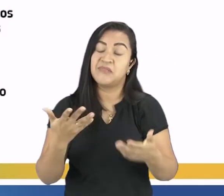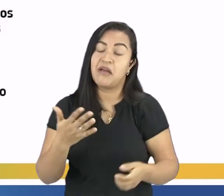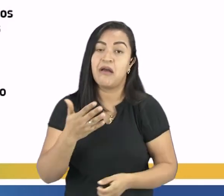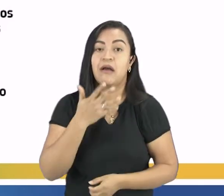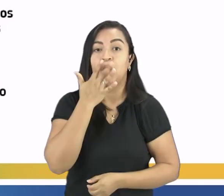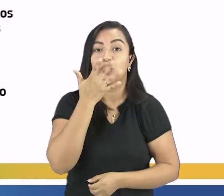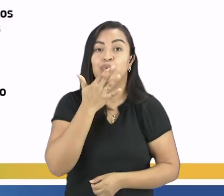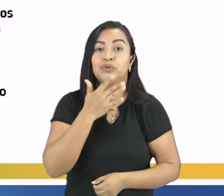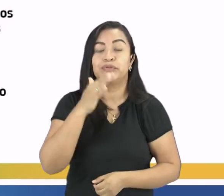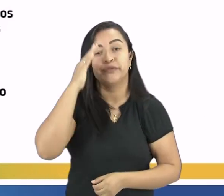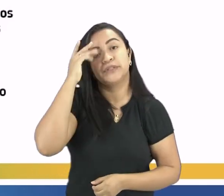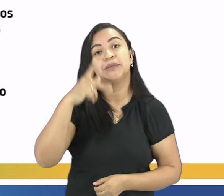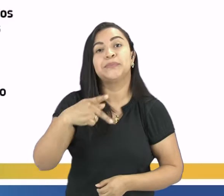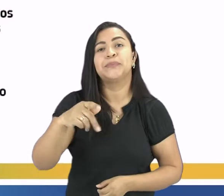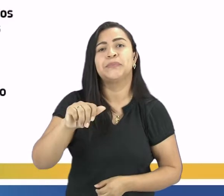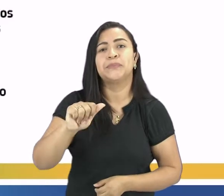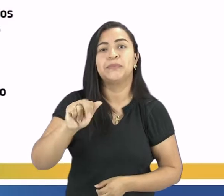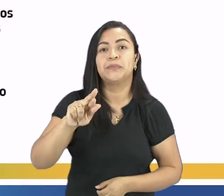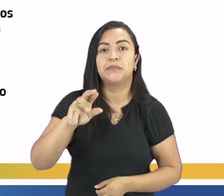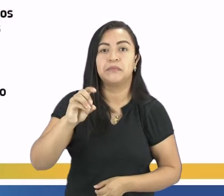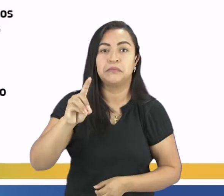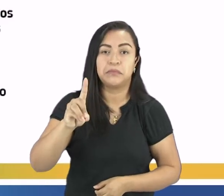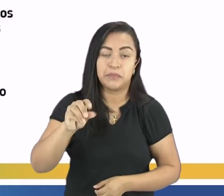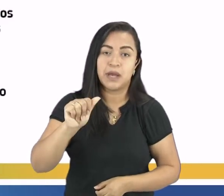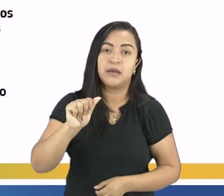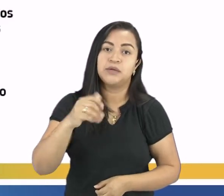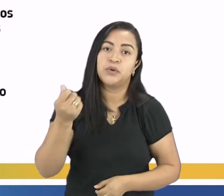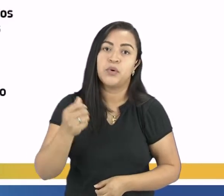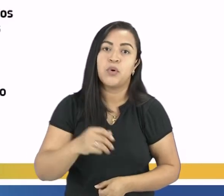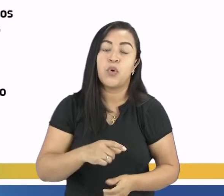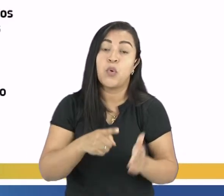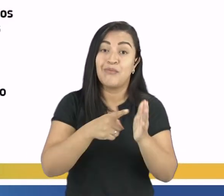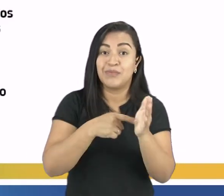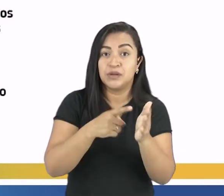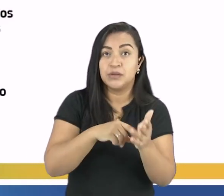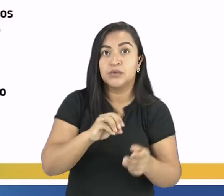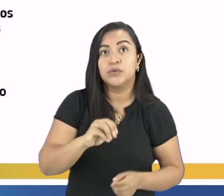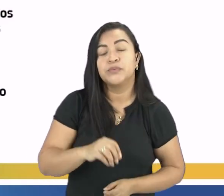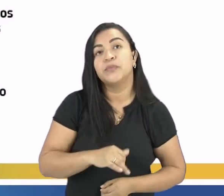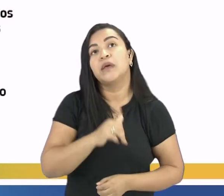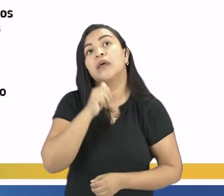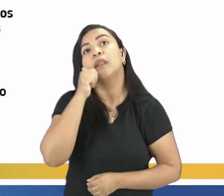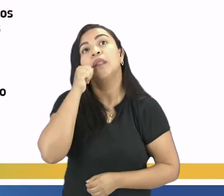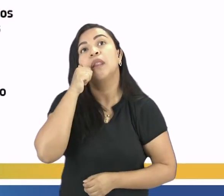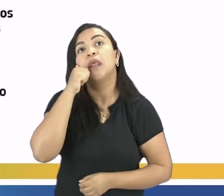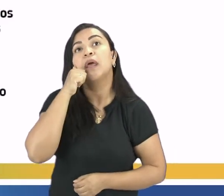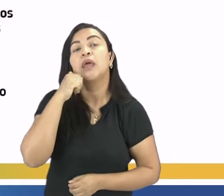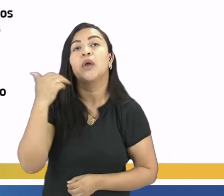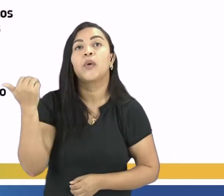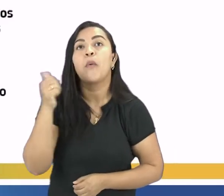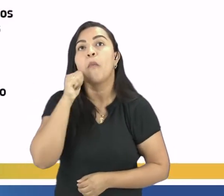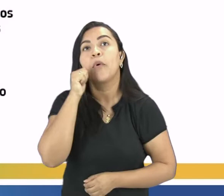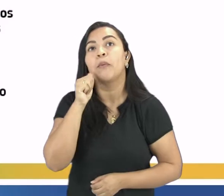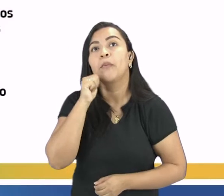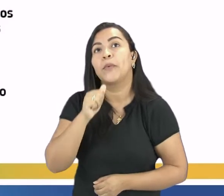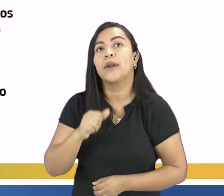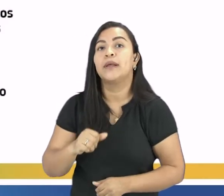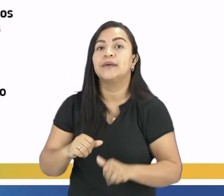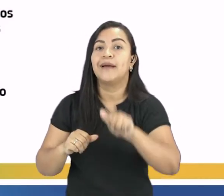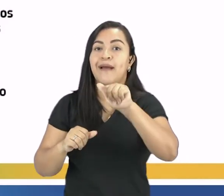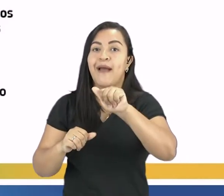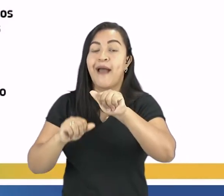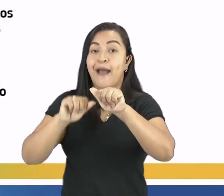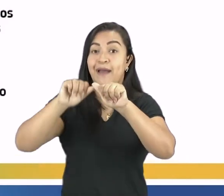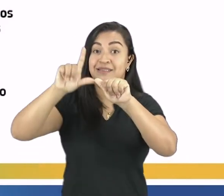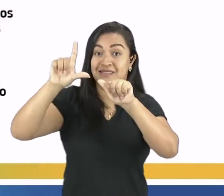enfim, ou branco, pode ser também. E uma mulher também heterozigota, azão, azinho. Quando a